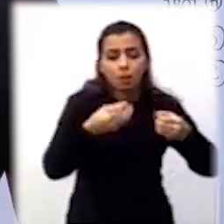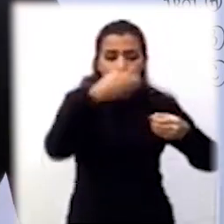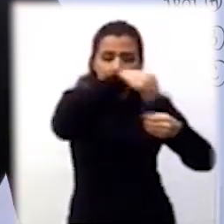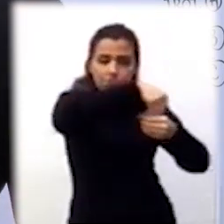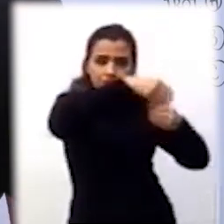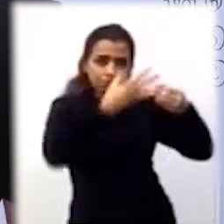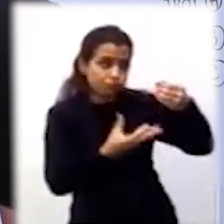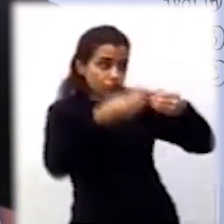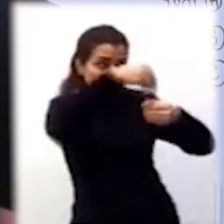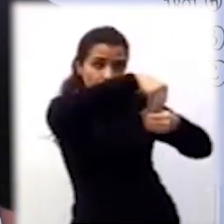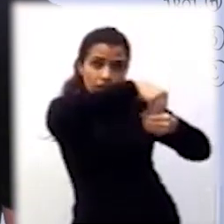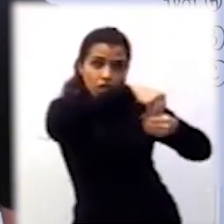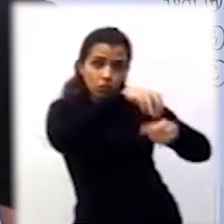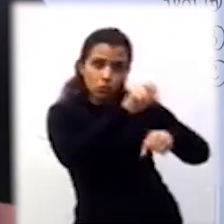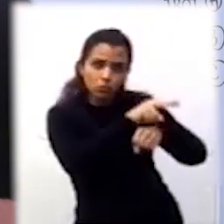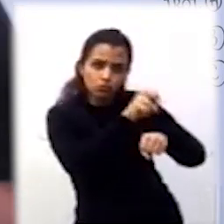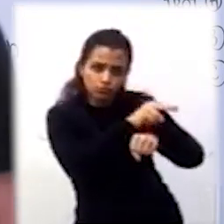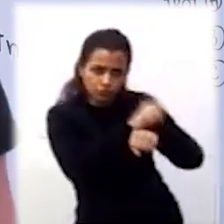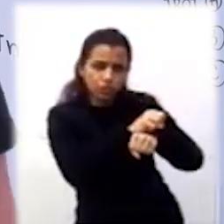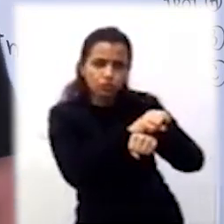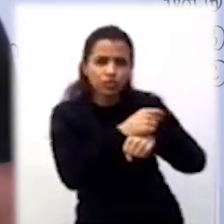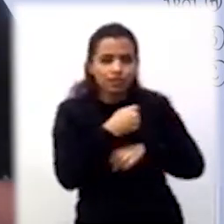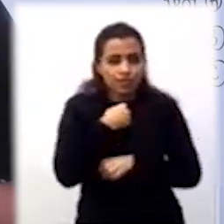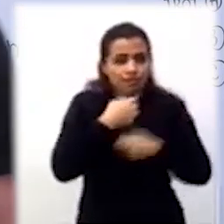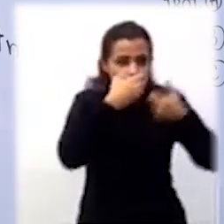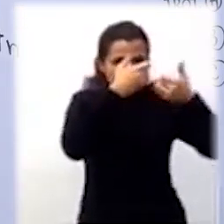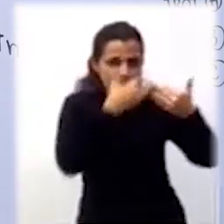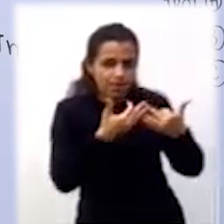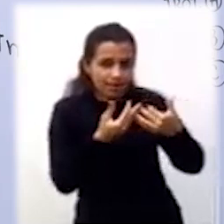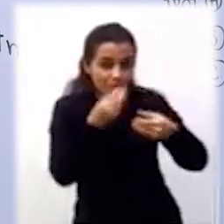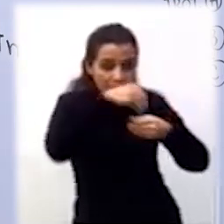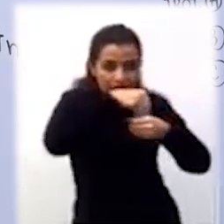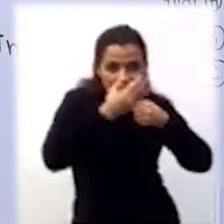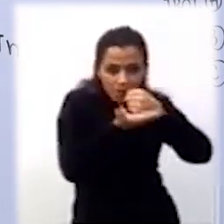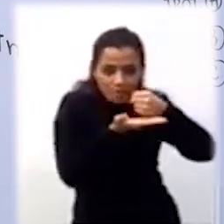vírus. Outra coisa que eu queria falar, antes de falar da composição básica.